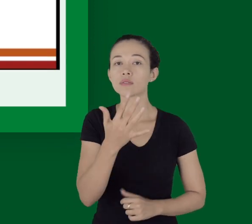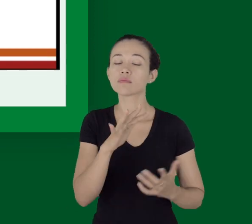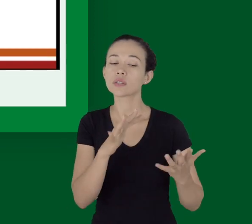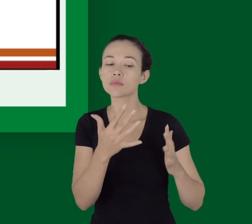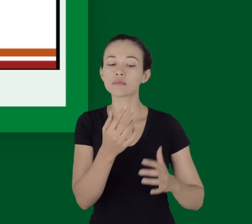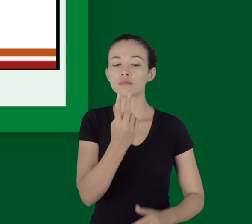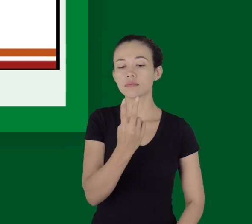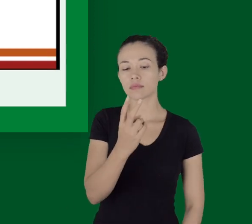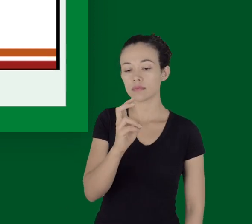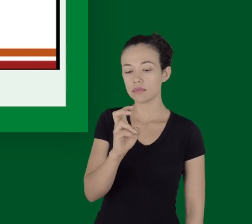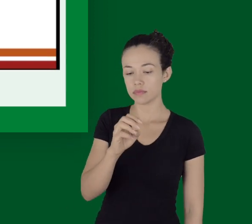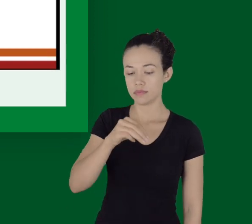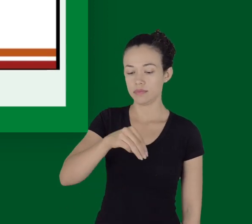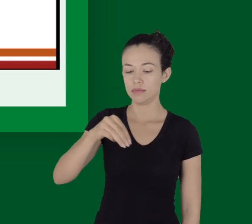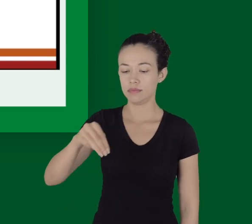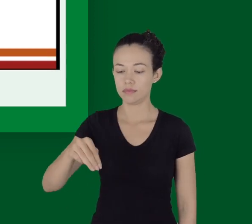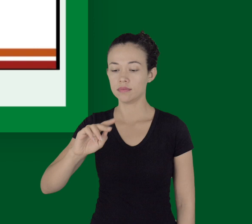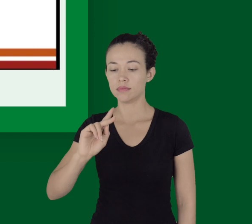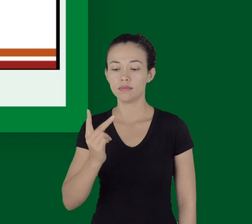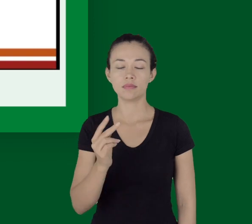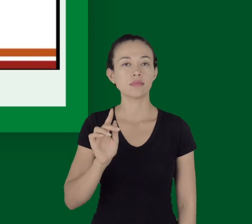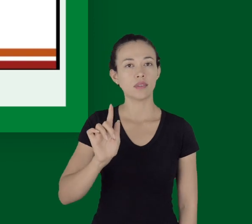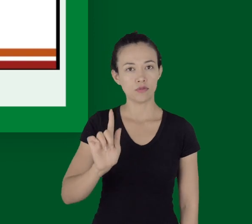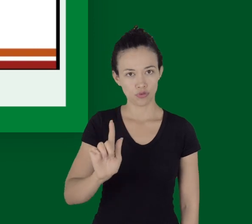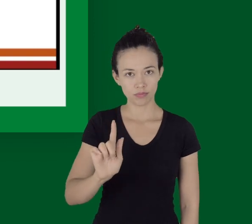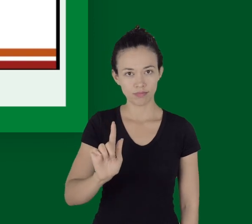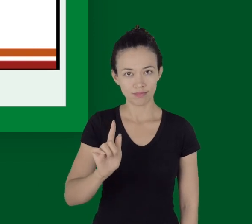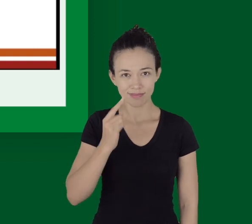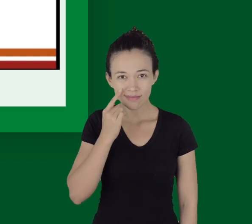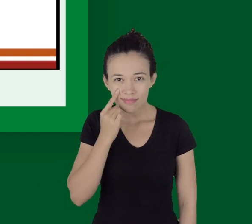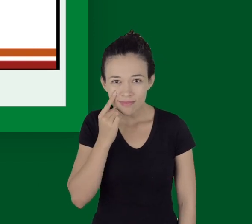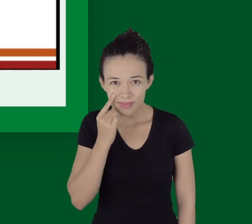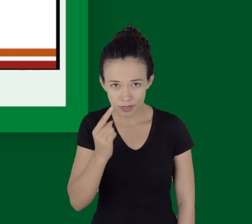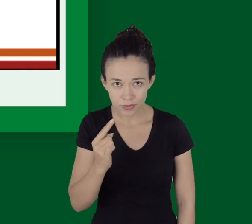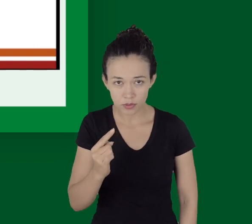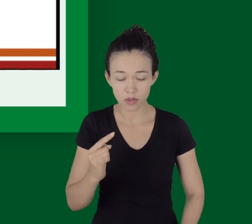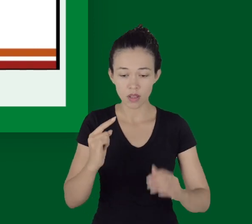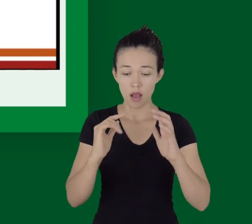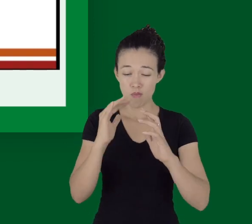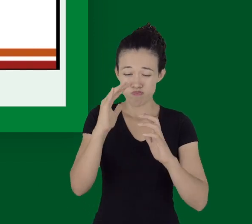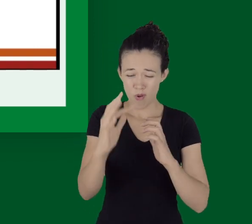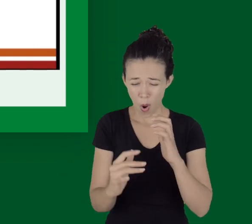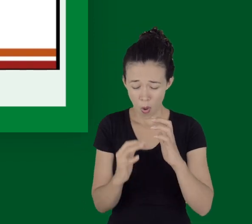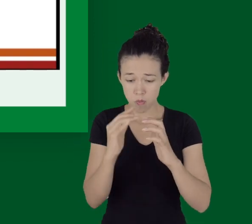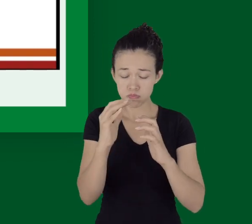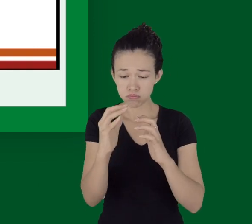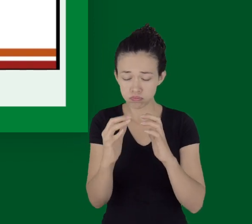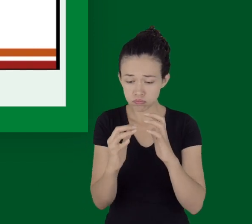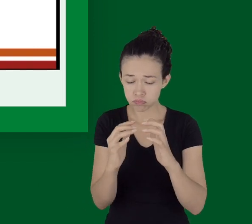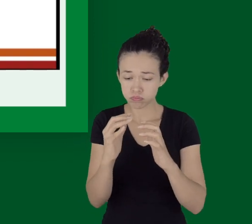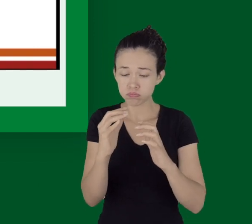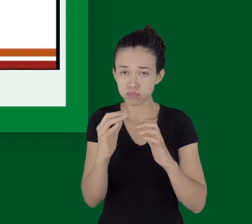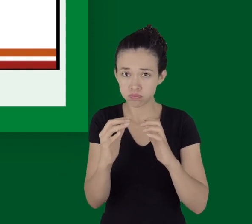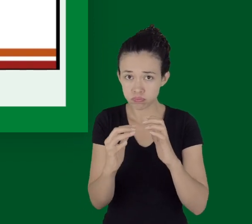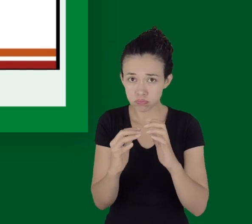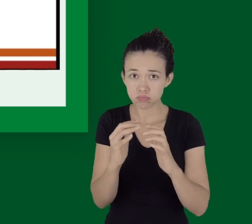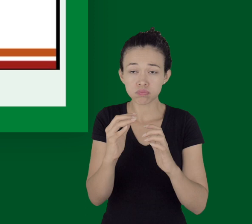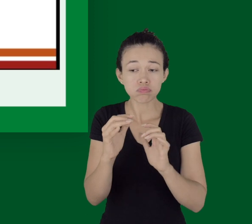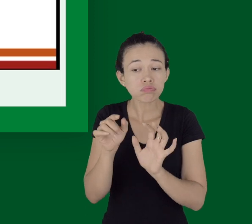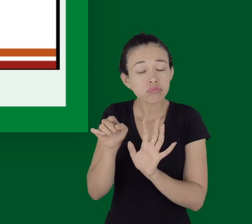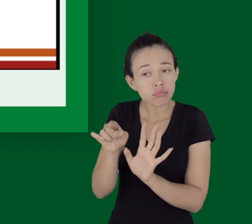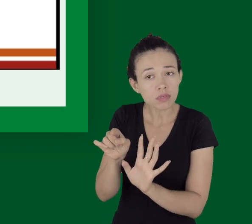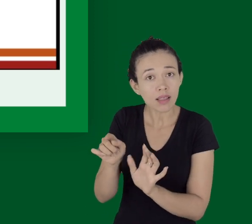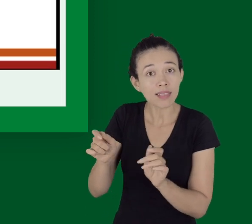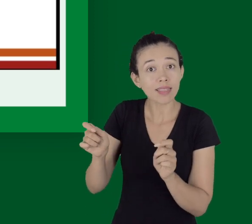ele vence esse gradiente de pressão, que normalmente gira em torno de 25 milímetros de mercúrio. Então, ou seja, esse processo expansivo,